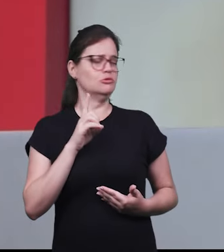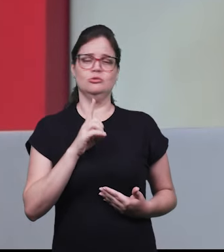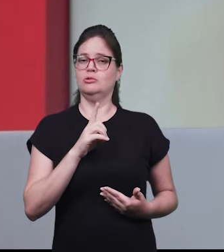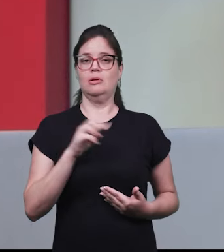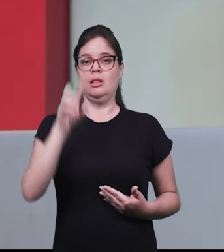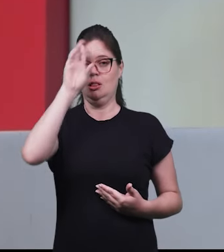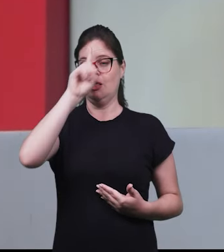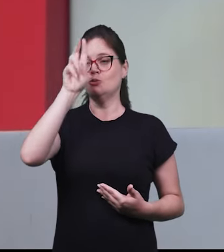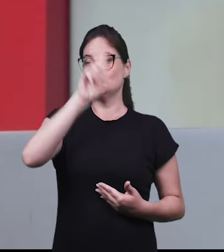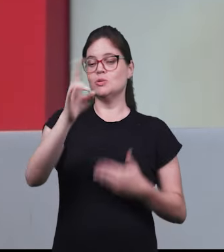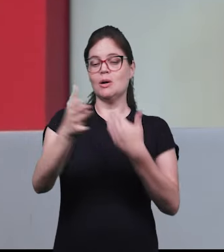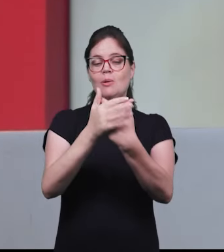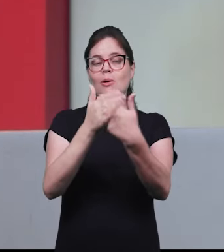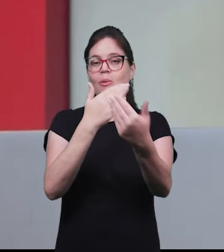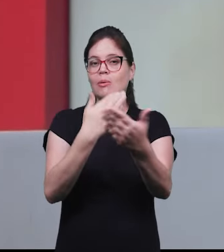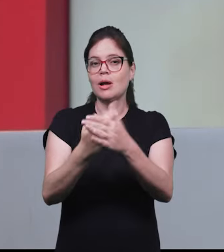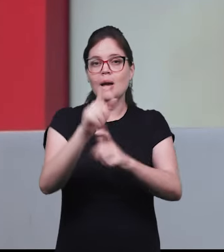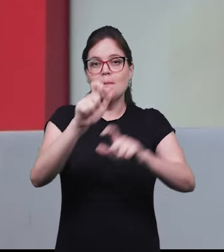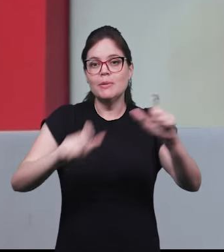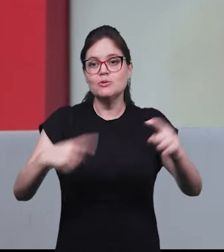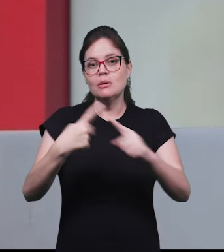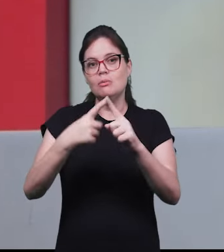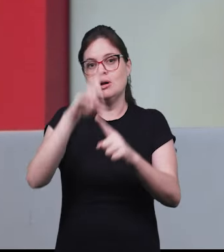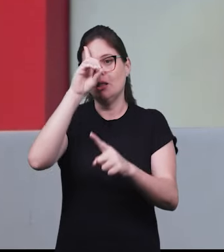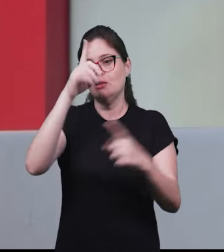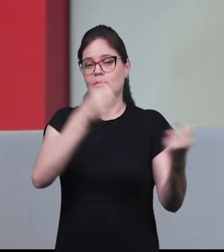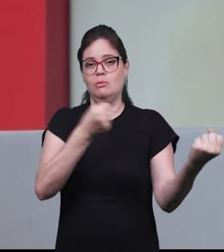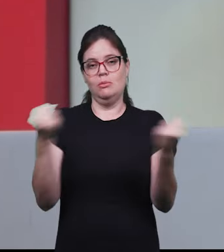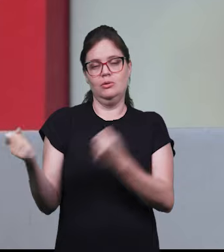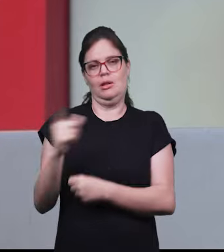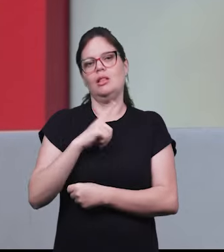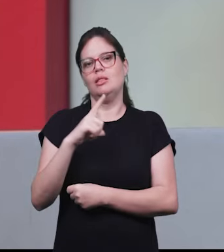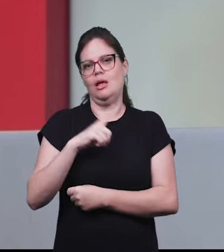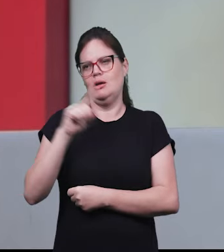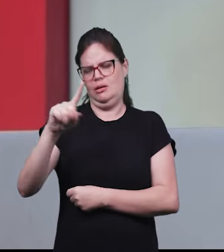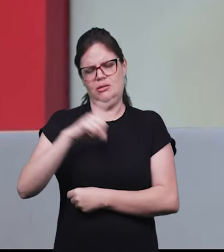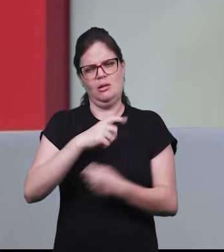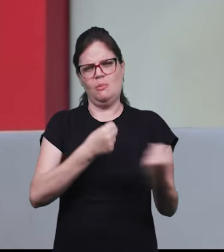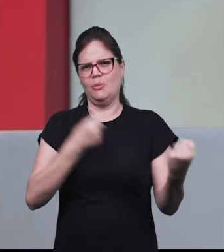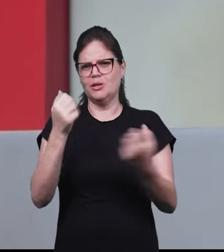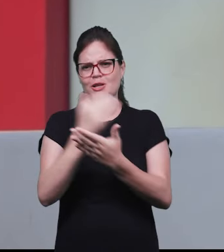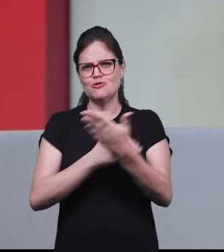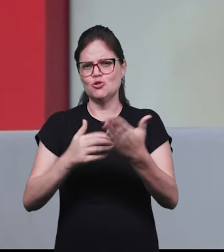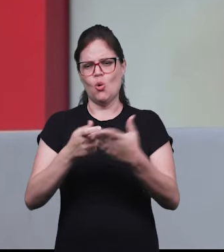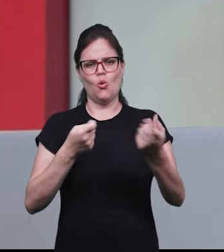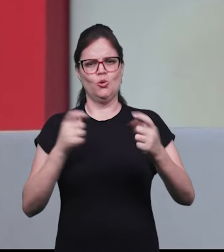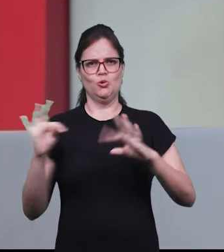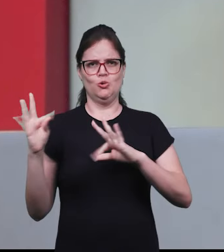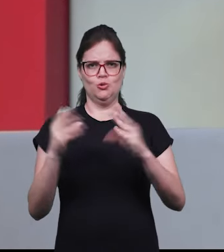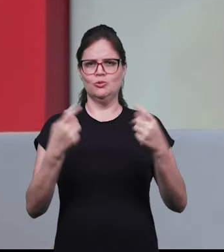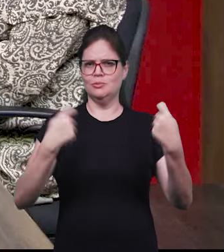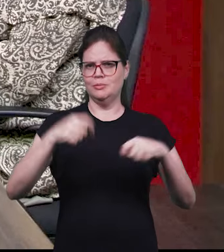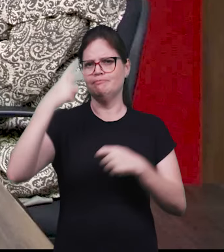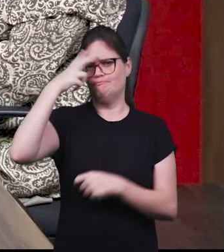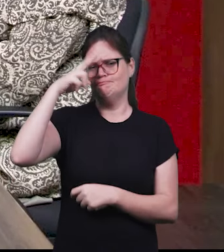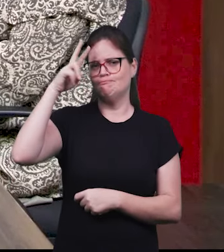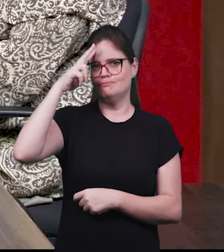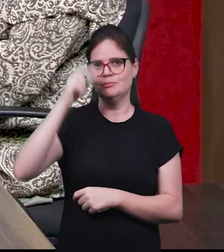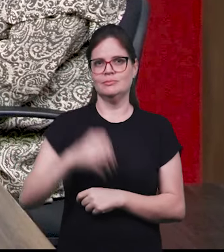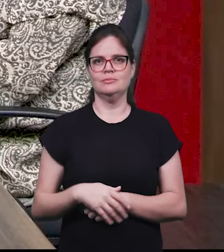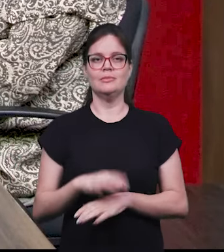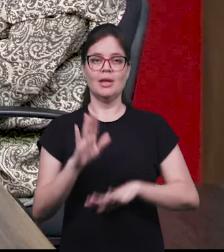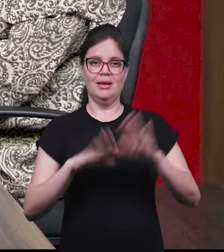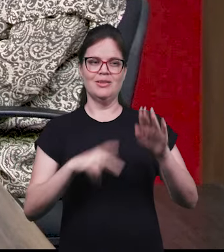quer. Usa o que ele quer para fazer o que ele quer, porque ele é o Deus Todo-Poderoso mesmo, viu? Tem que lembrar disso. E às vezes